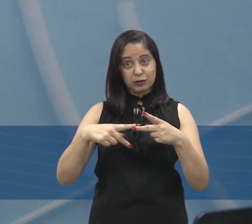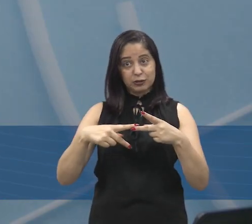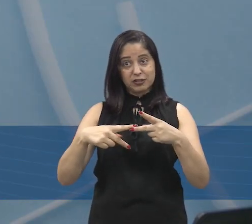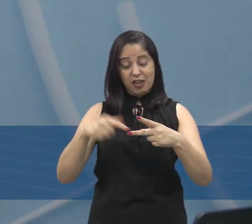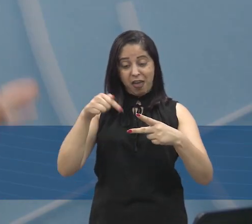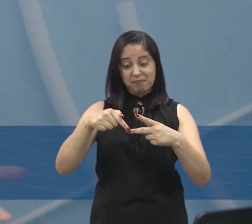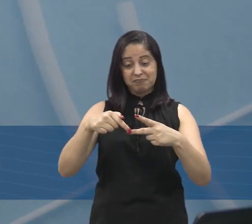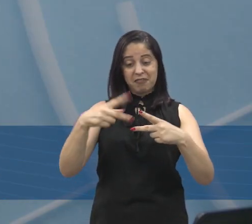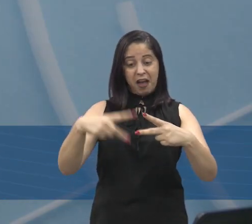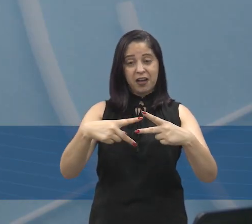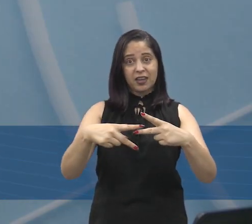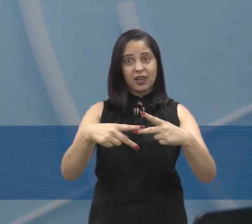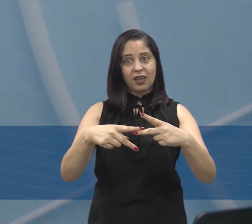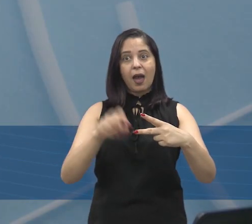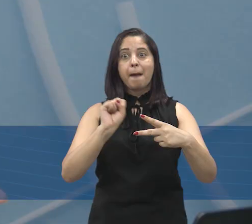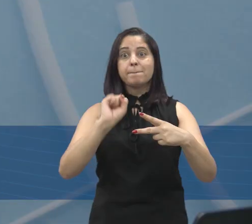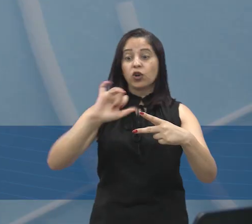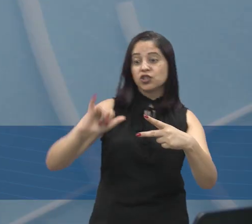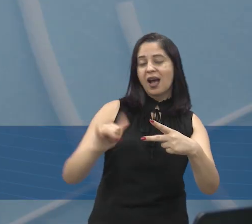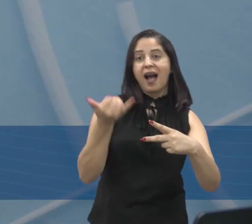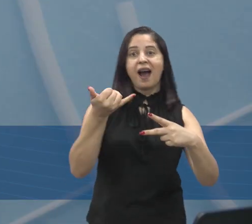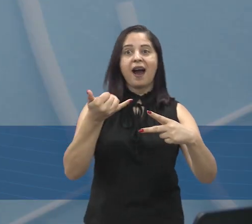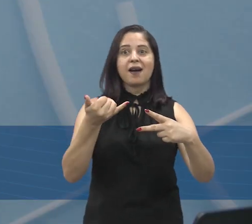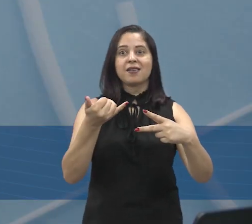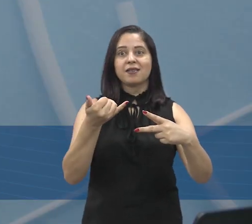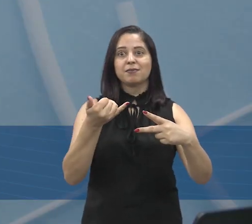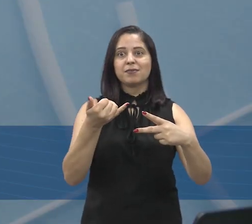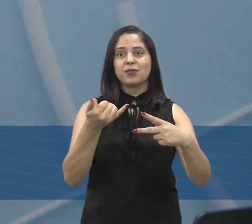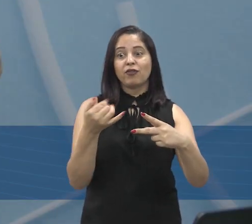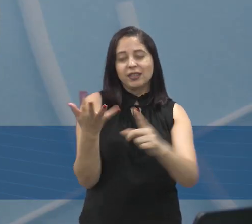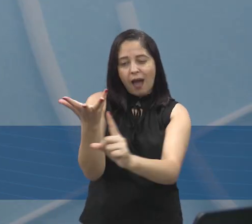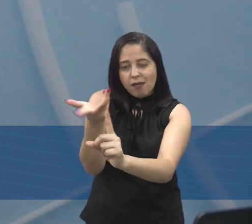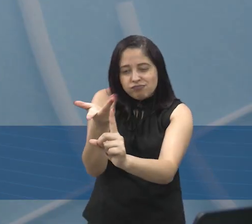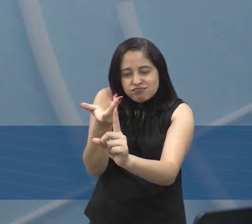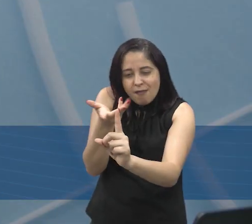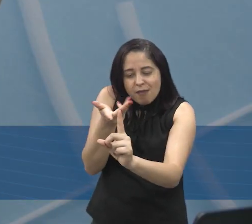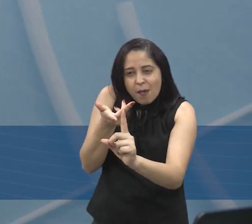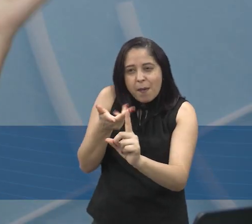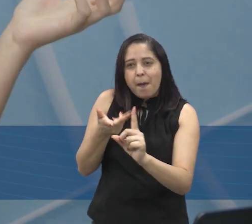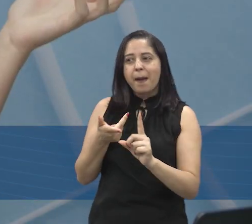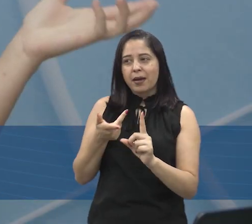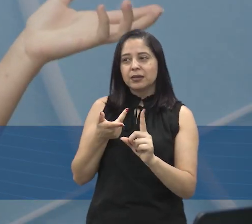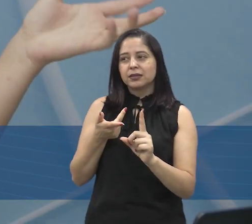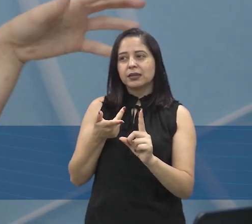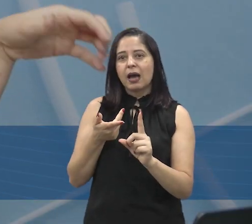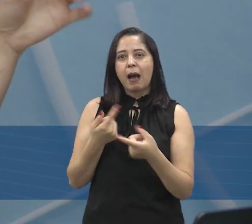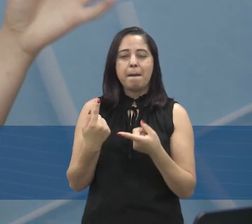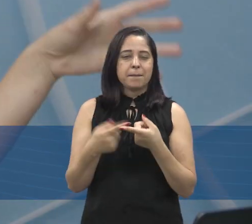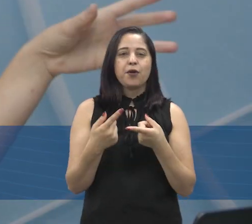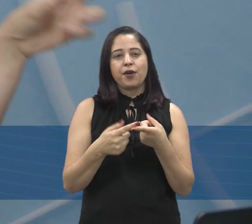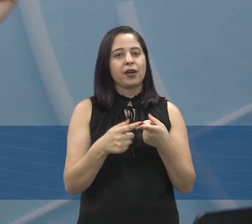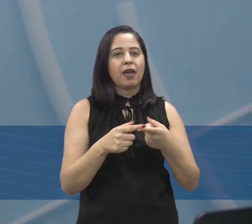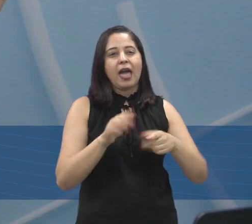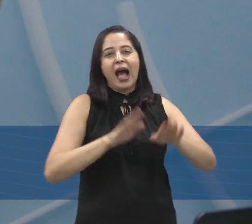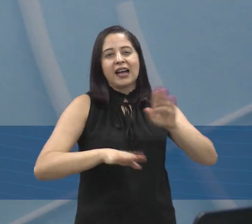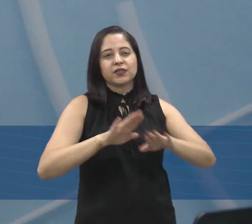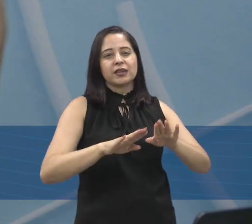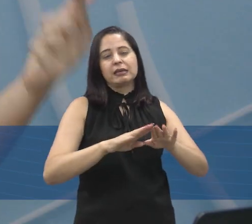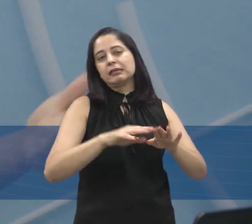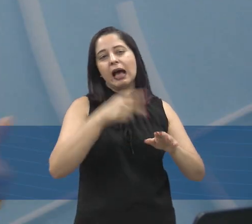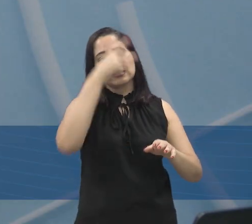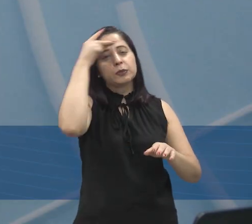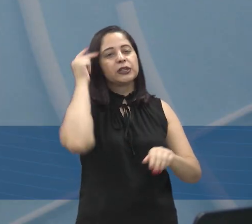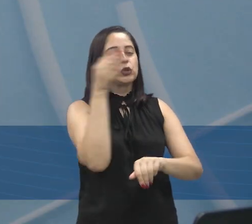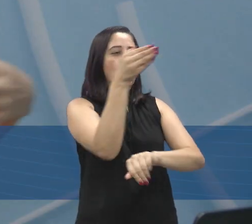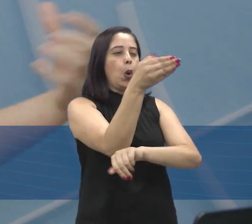meio, então a gente pode se aproveitar muito disso também, né? Seja para as pessoas se hospedarem aqui, nem que